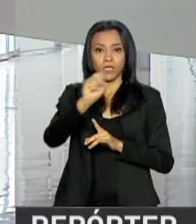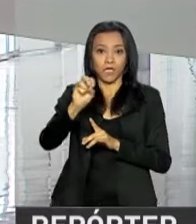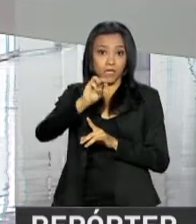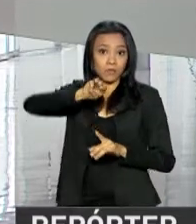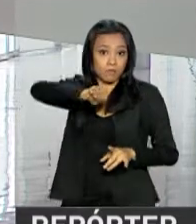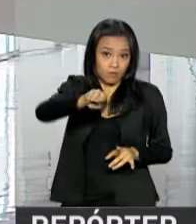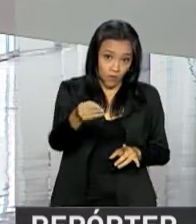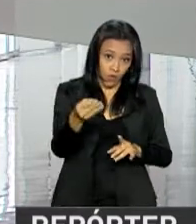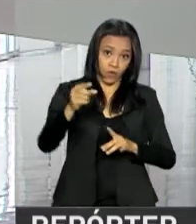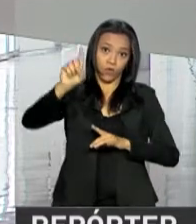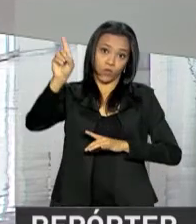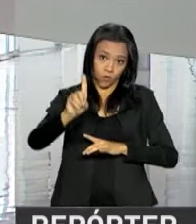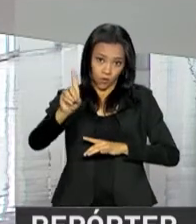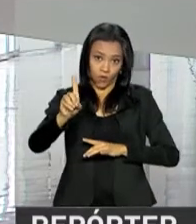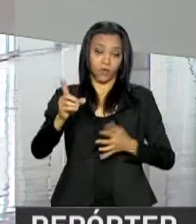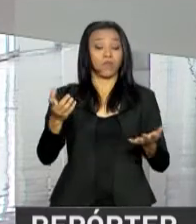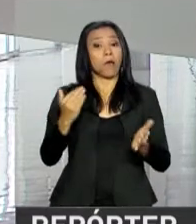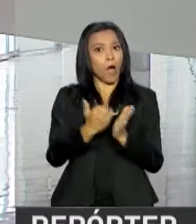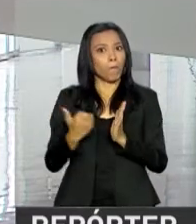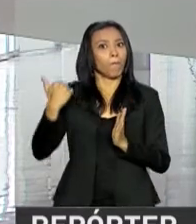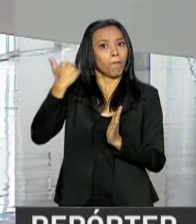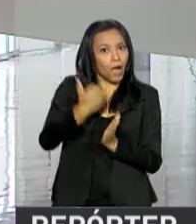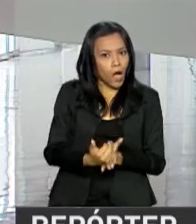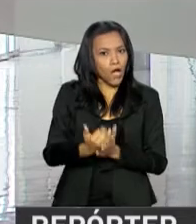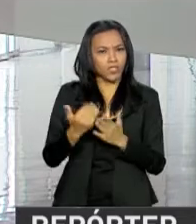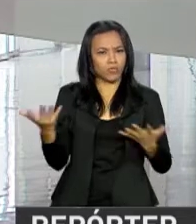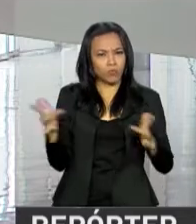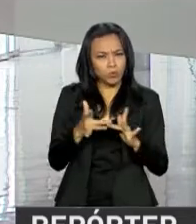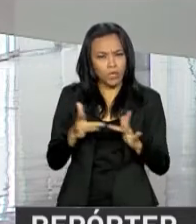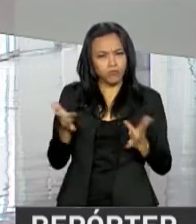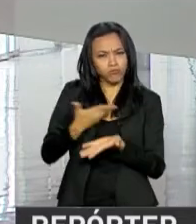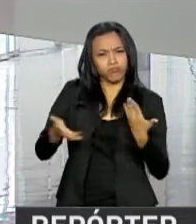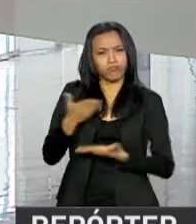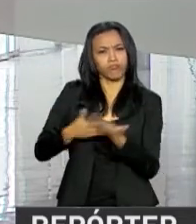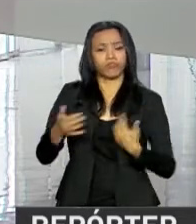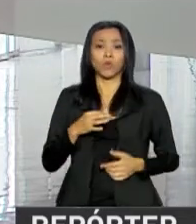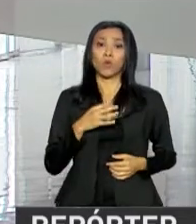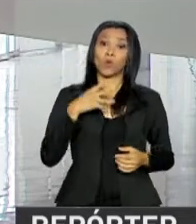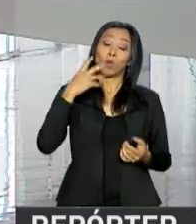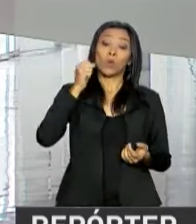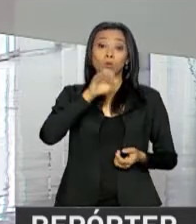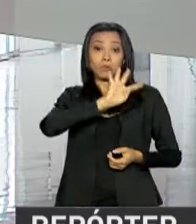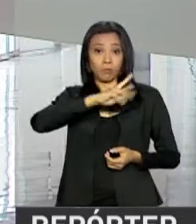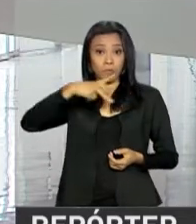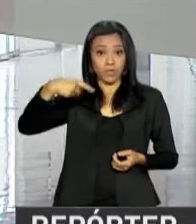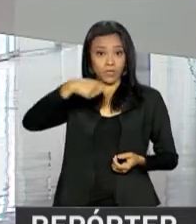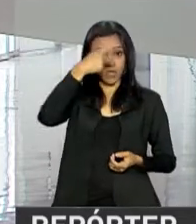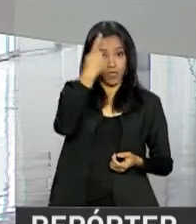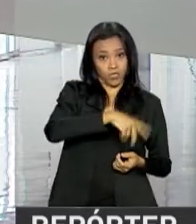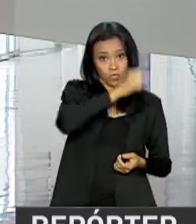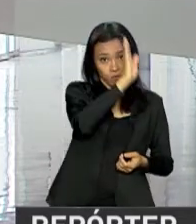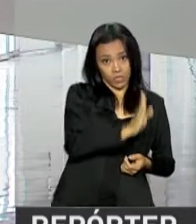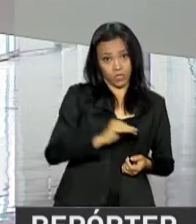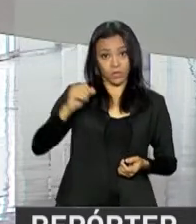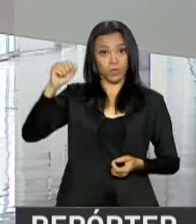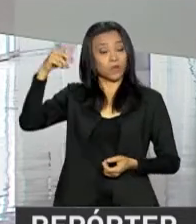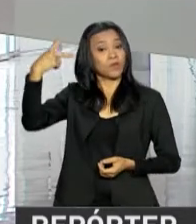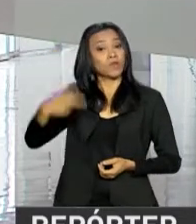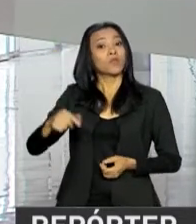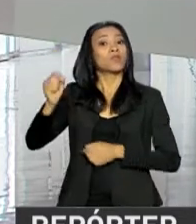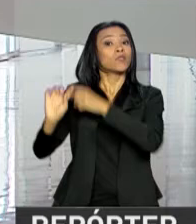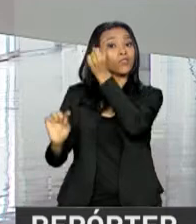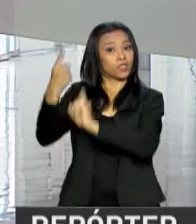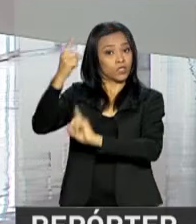de dólares. Para aumentar ainda mais esse fluxo comercial, os presidentes de Brasil e Chile vão assinar na sexta-feira um acordo